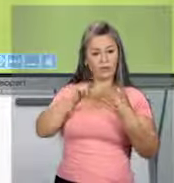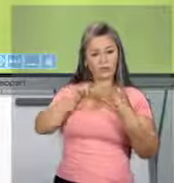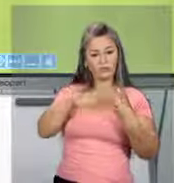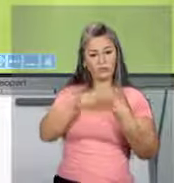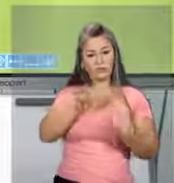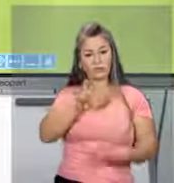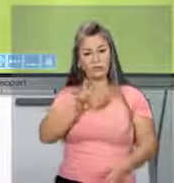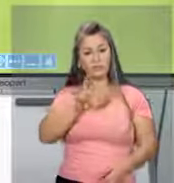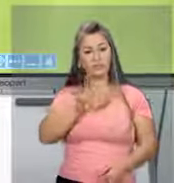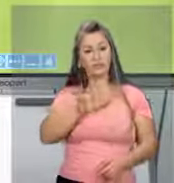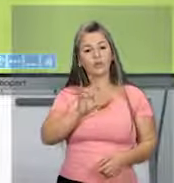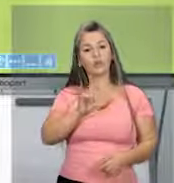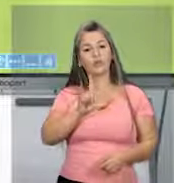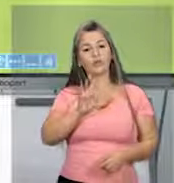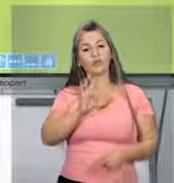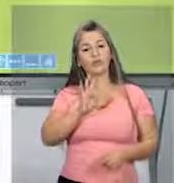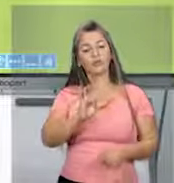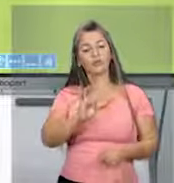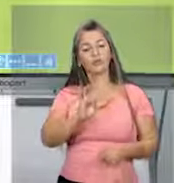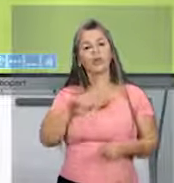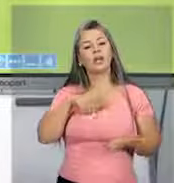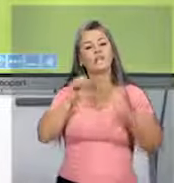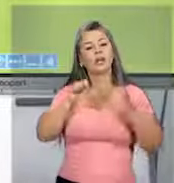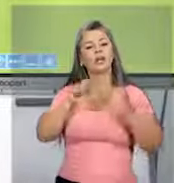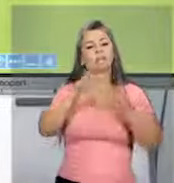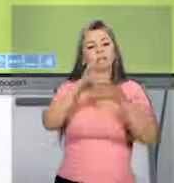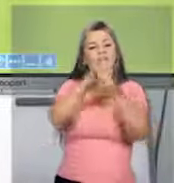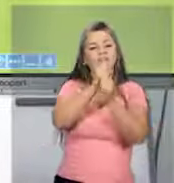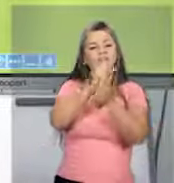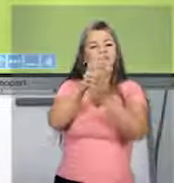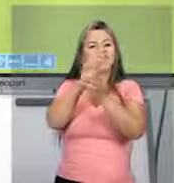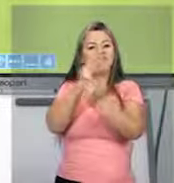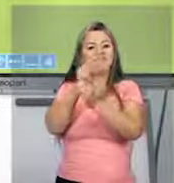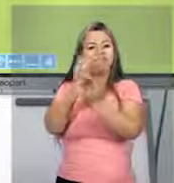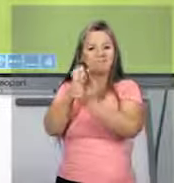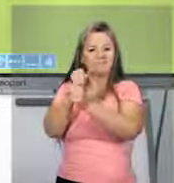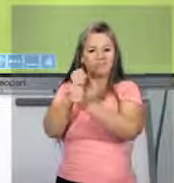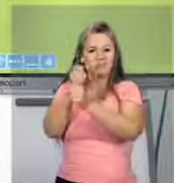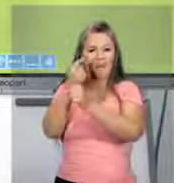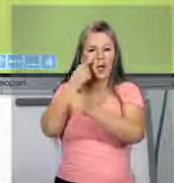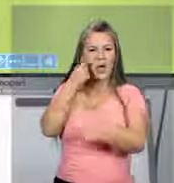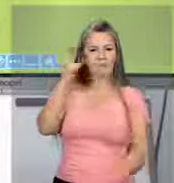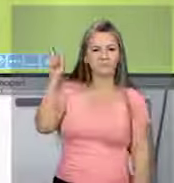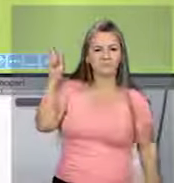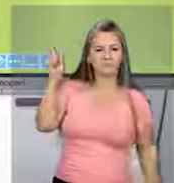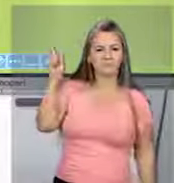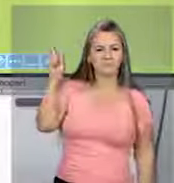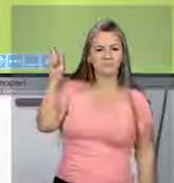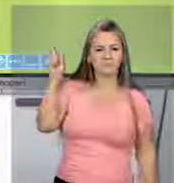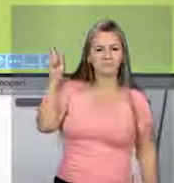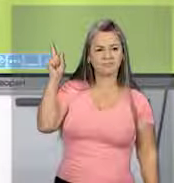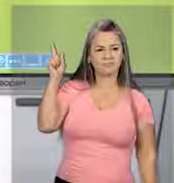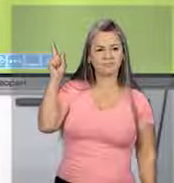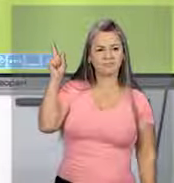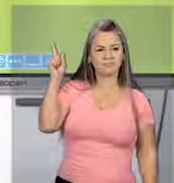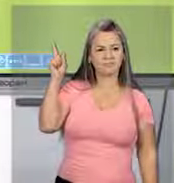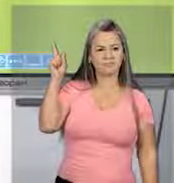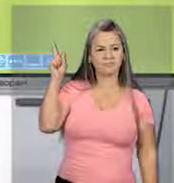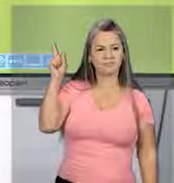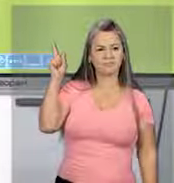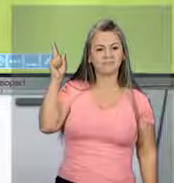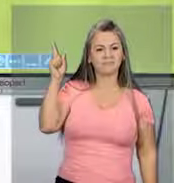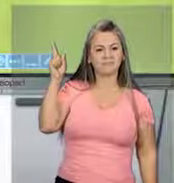volts, eu posso ligar 3 pilhas de 1,5 volt cada associadas em